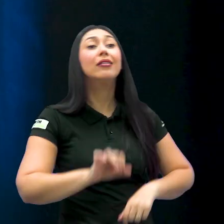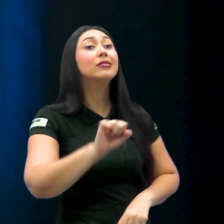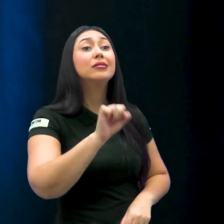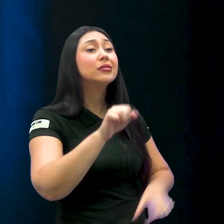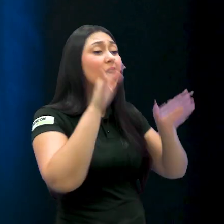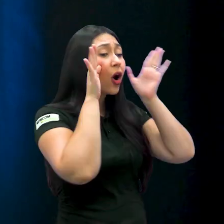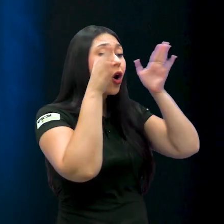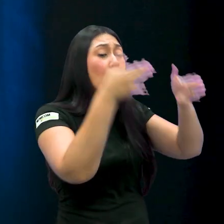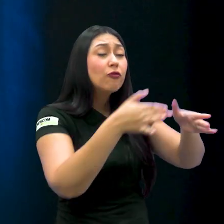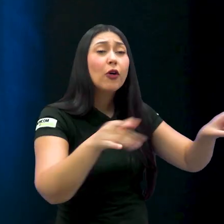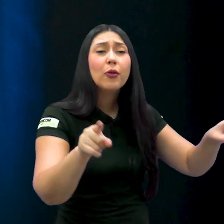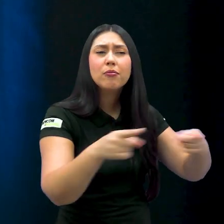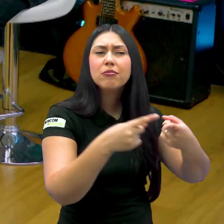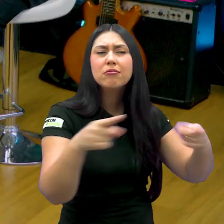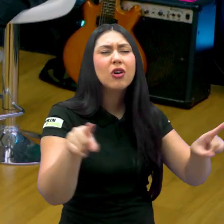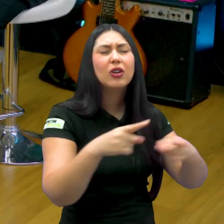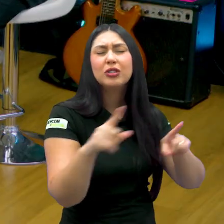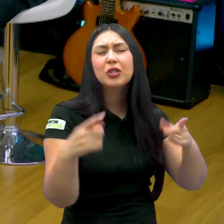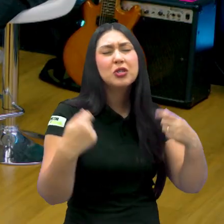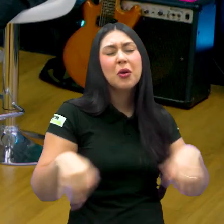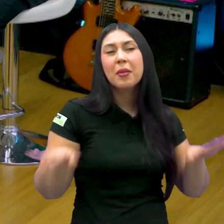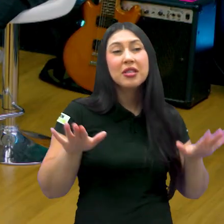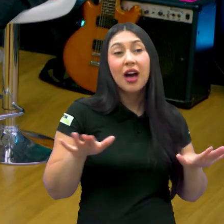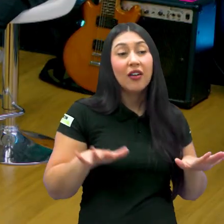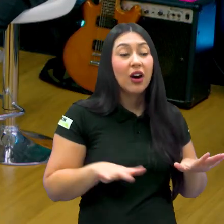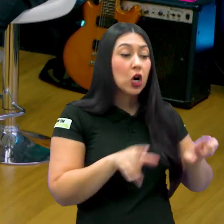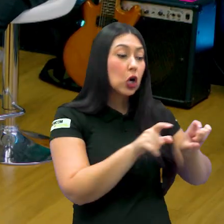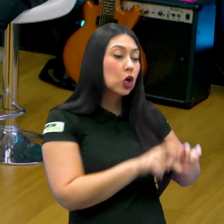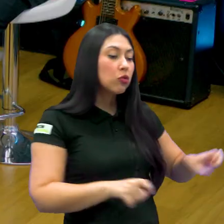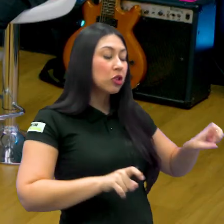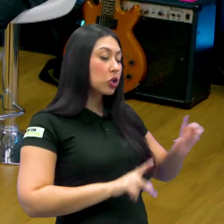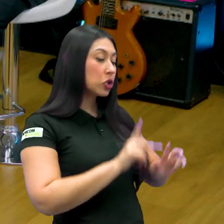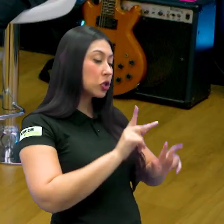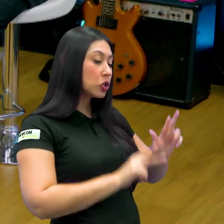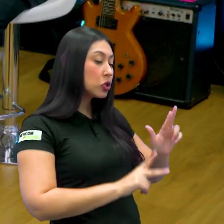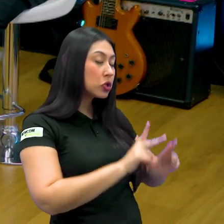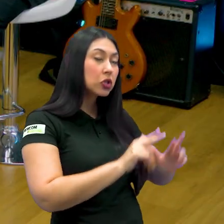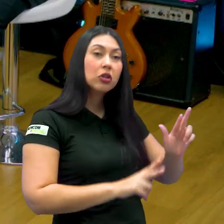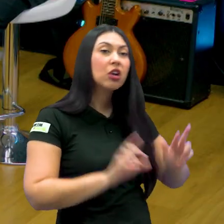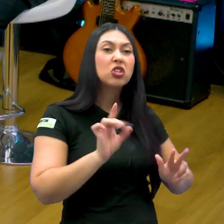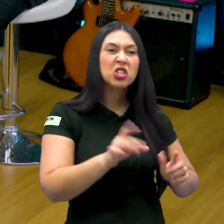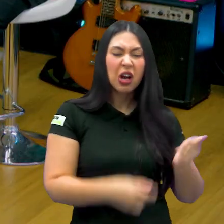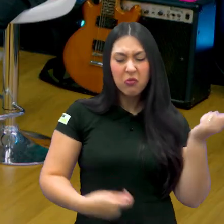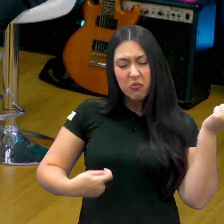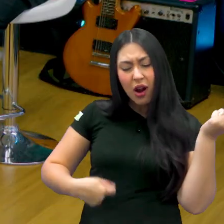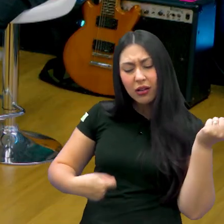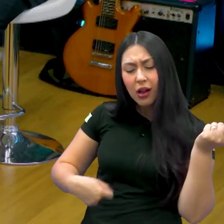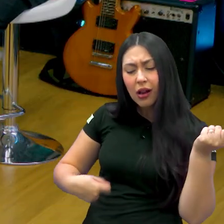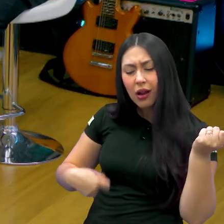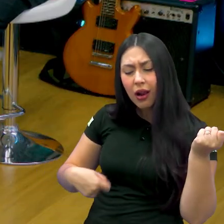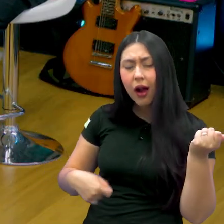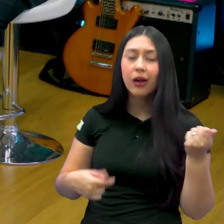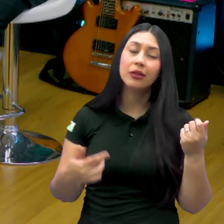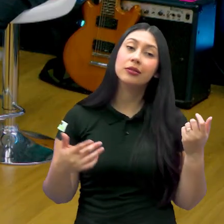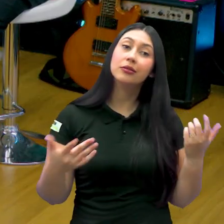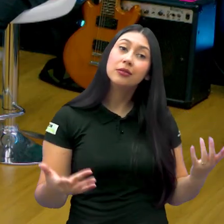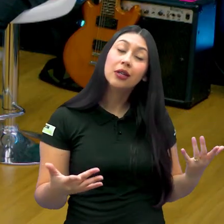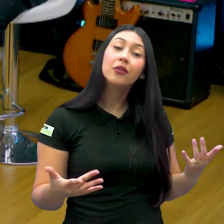orgânico, exatamente, né? Era mais música mesmo. Era mais música, não tinha eletrônico, era guitarra, era